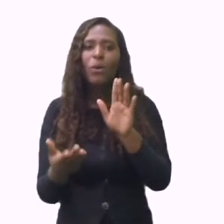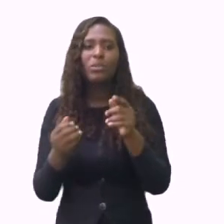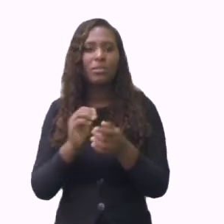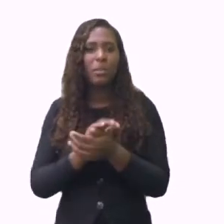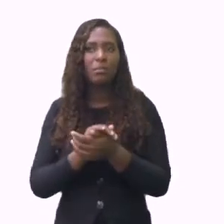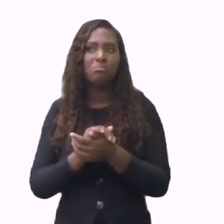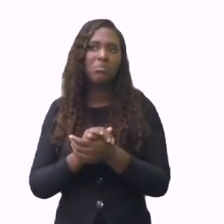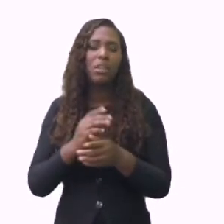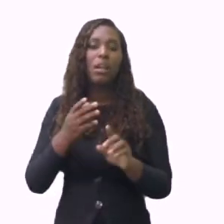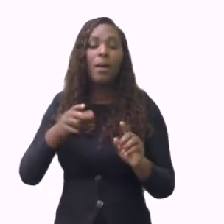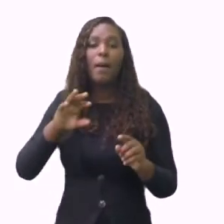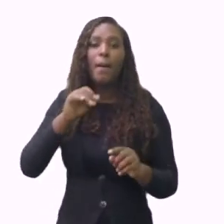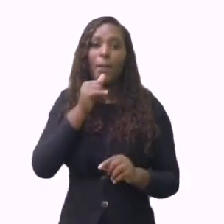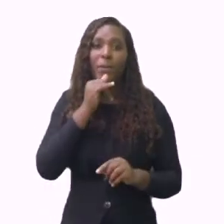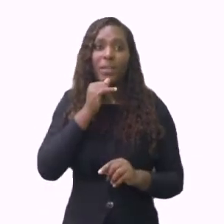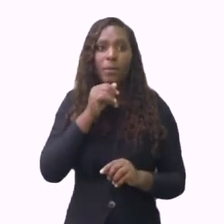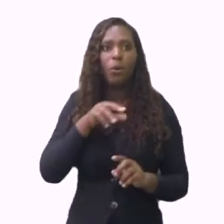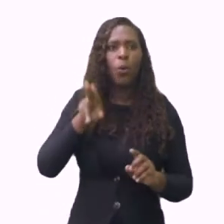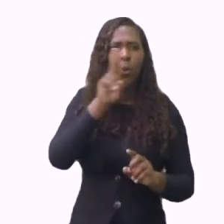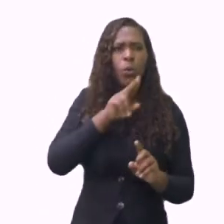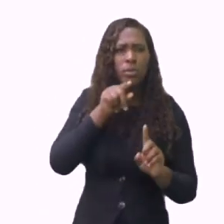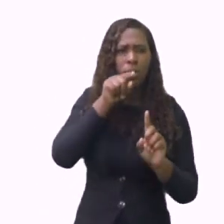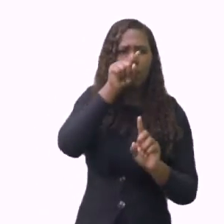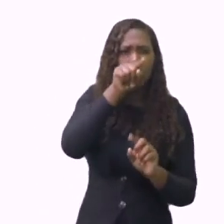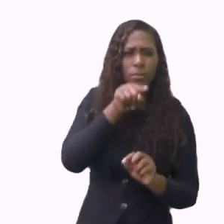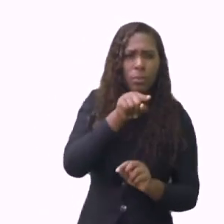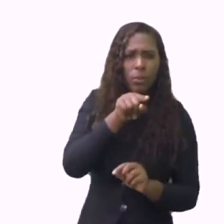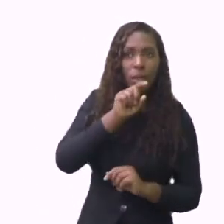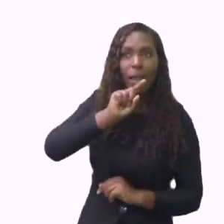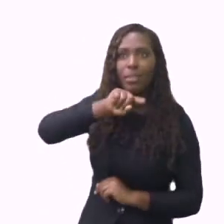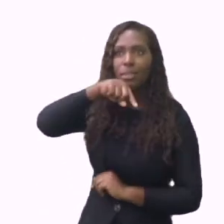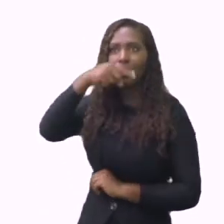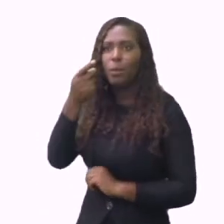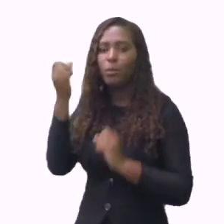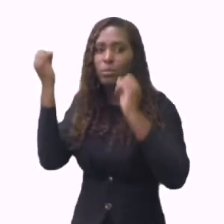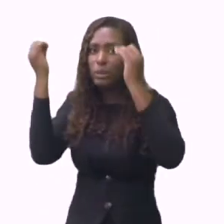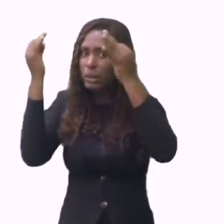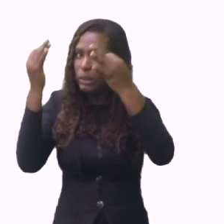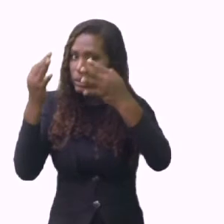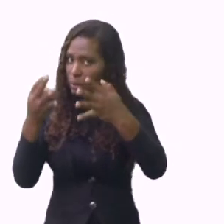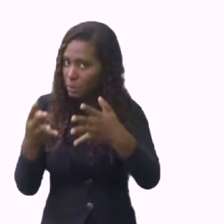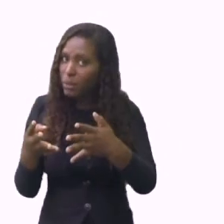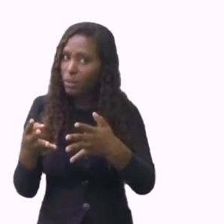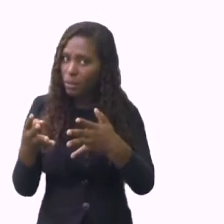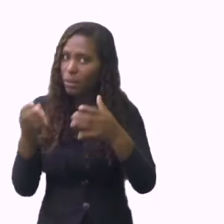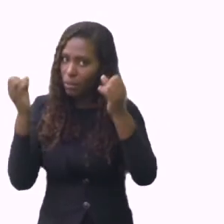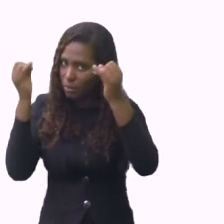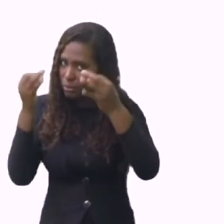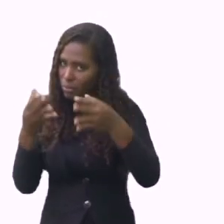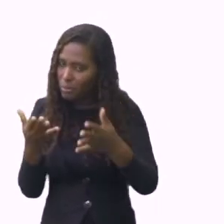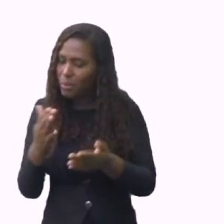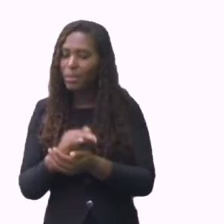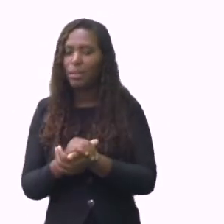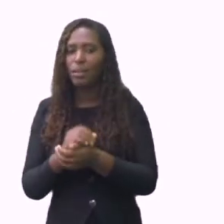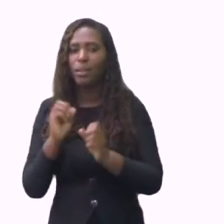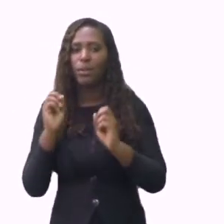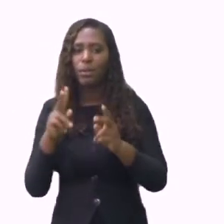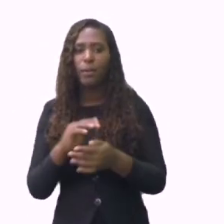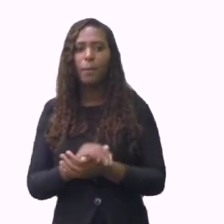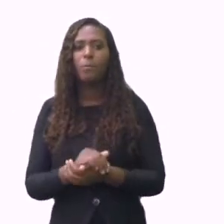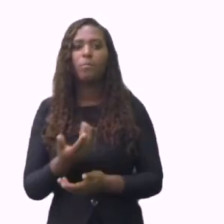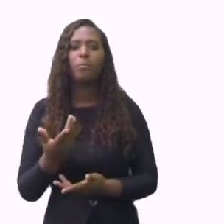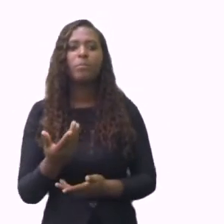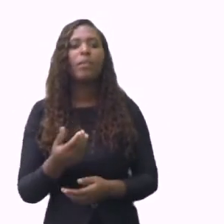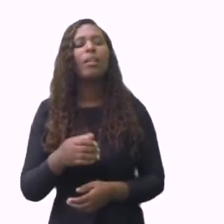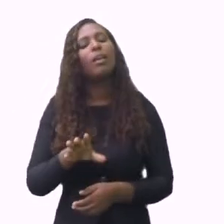uma explicação. Então, eu dei uma pausa e eu estou separando uma situação da outra. Então, olha lá. Gostaria de